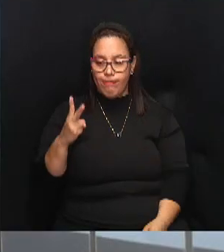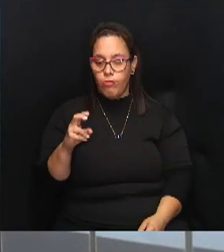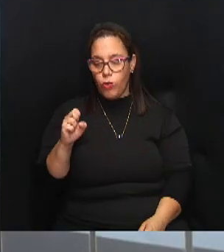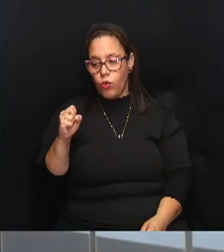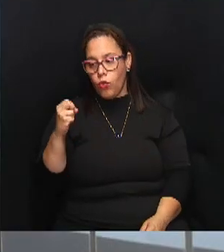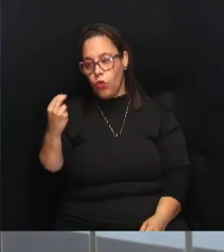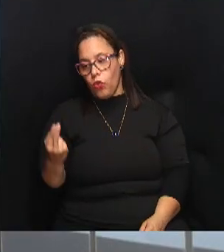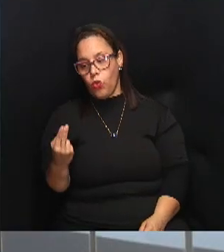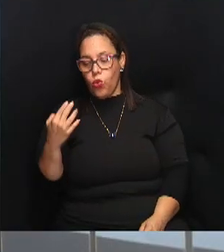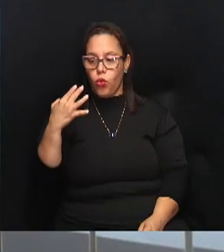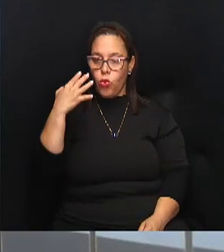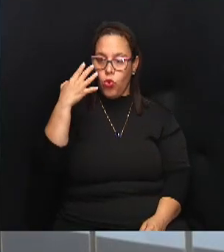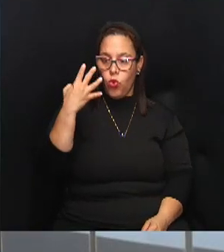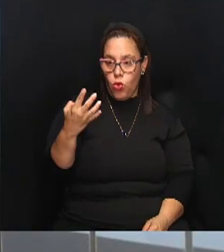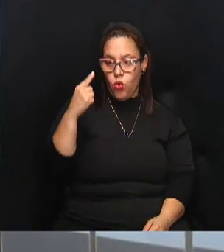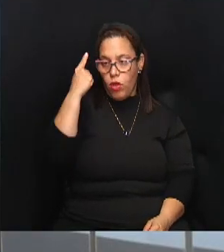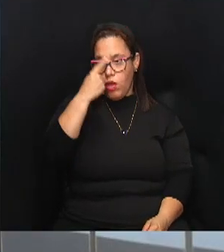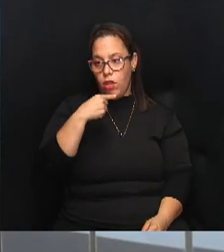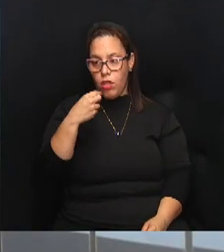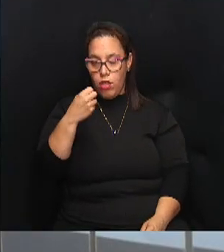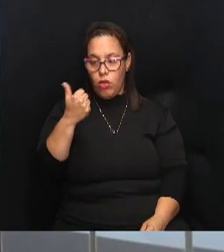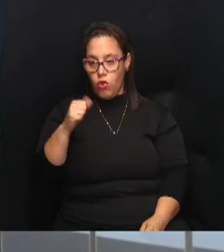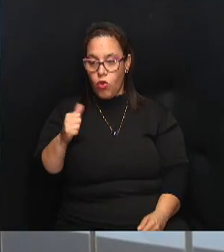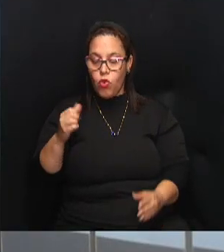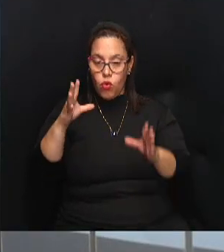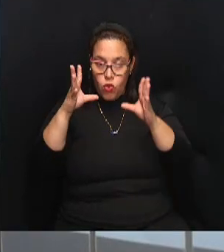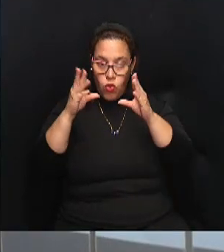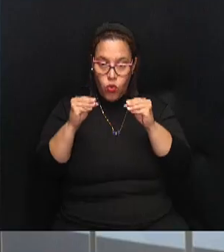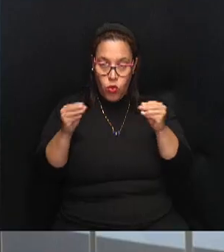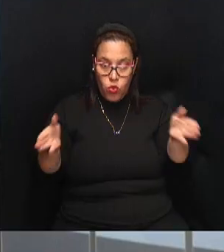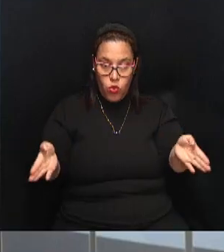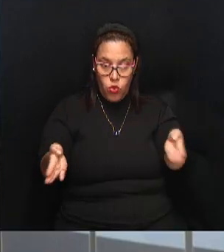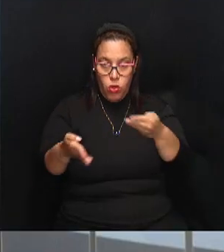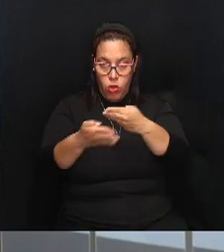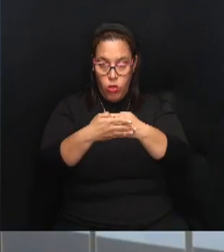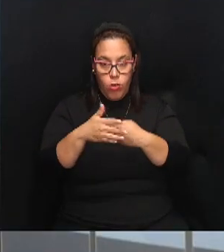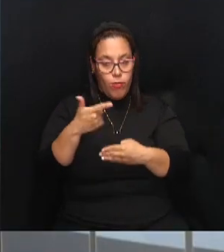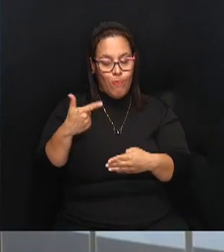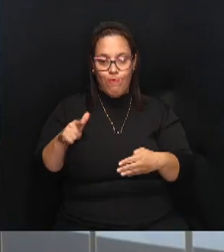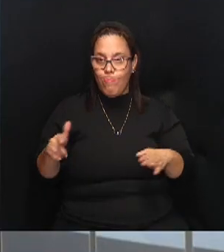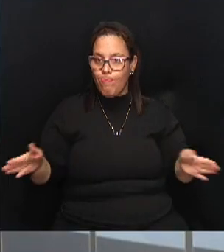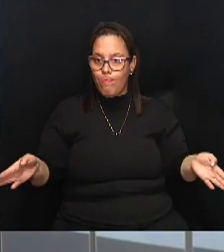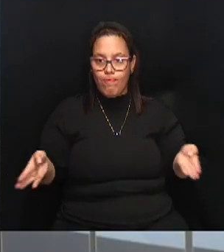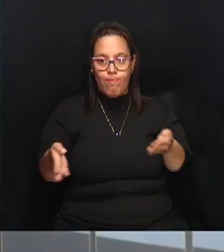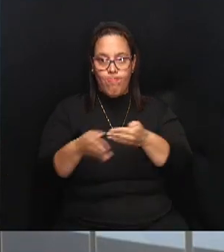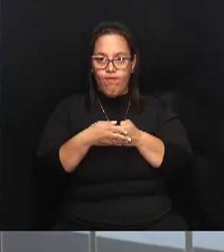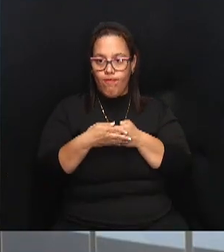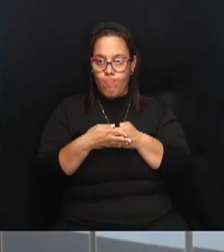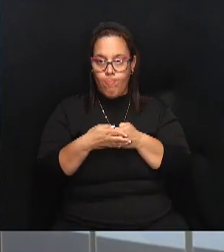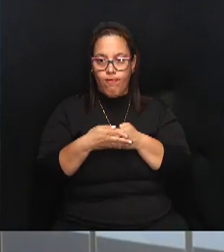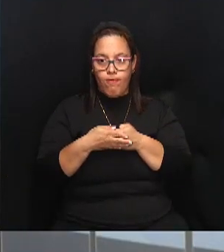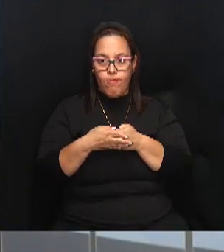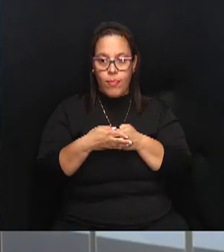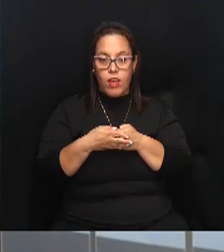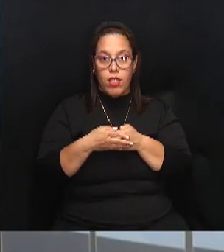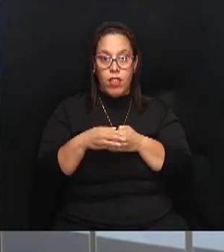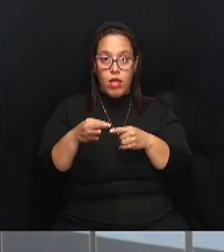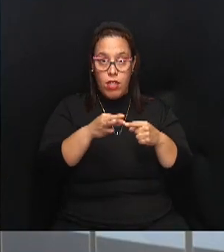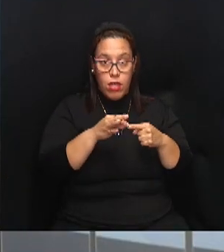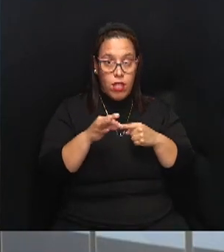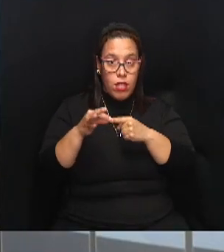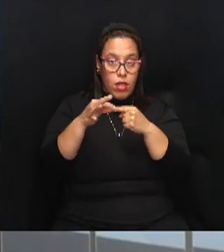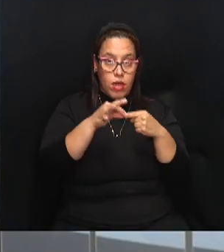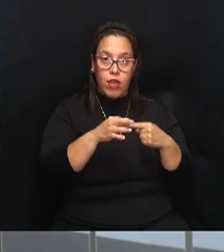ou 23 horas tem que fechar. E a maioria dos estabelecimentos a gente vê que não fecham. Se a gente for na periferia, mesmo